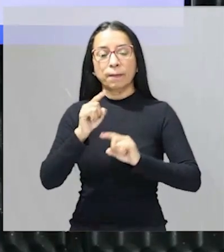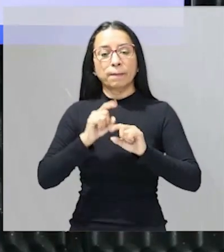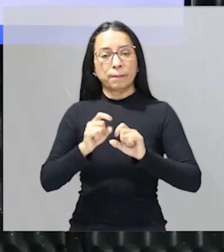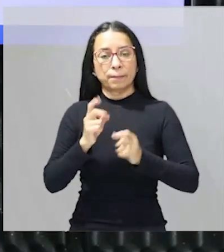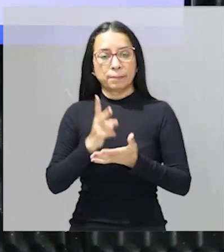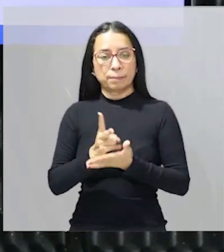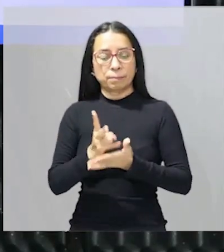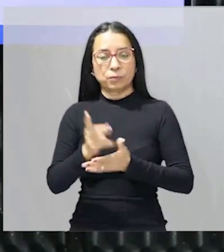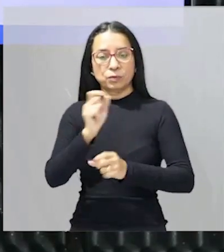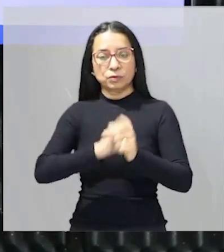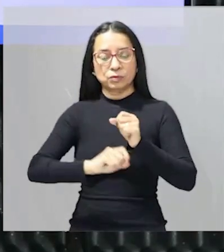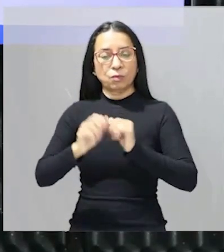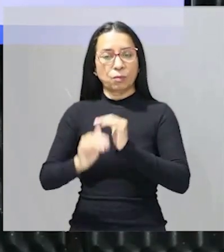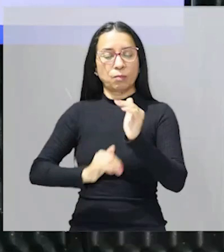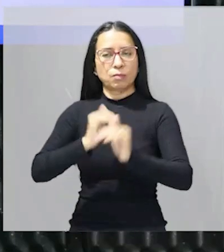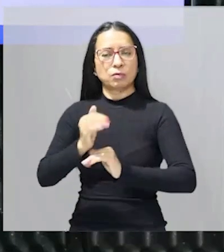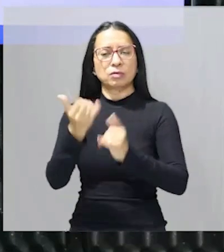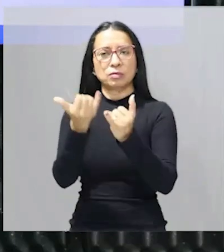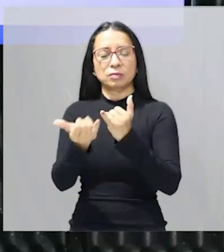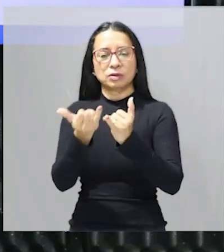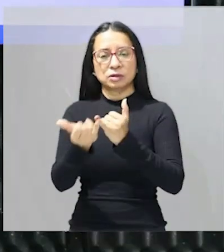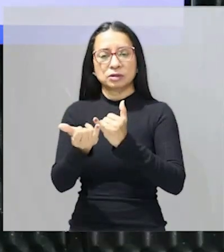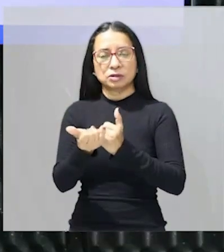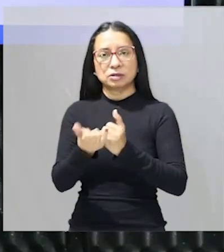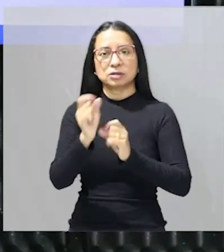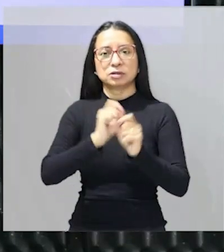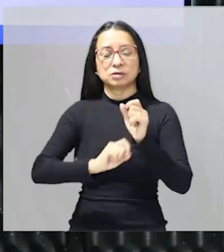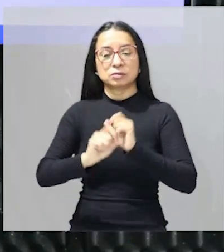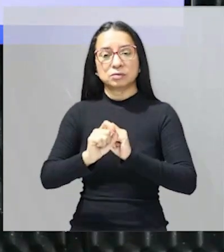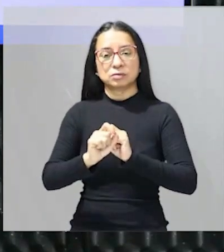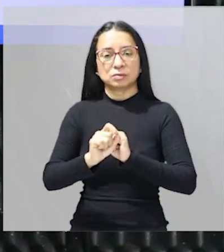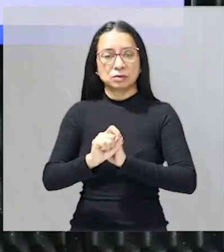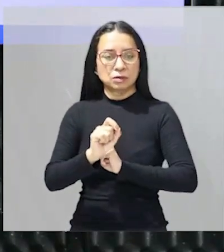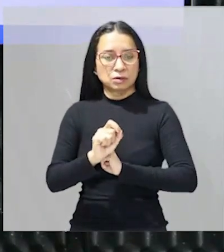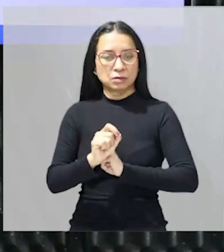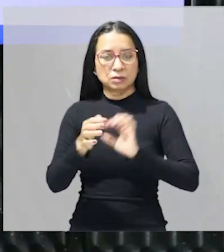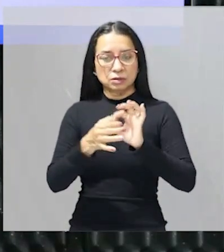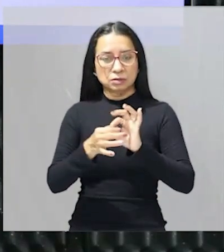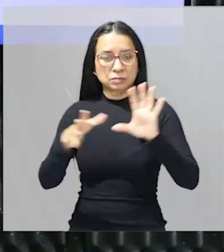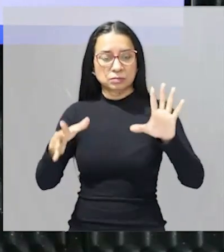um processo de semelhança na independência norte-americana com a